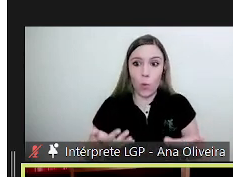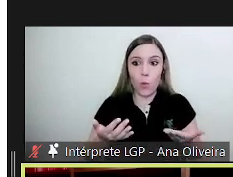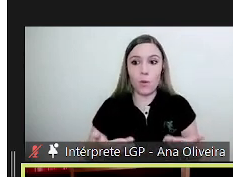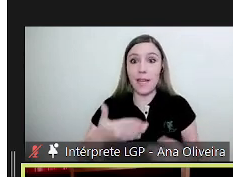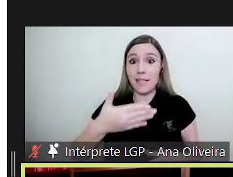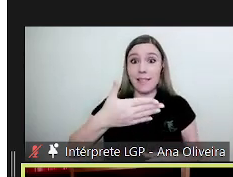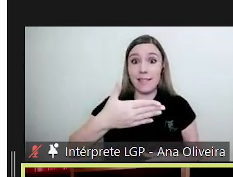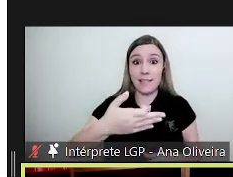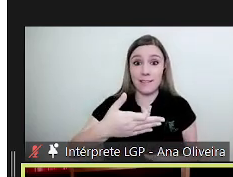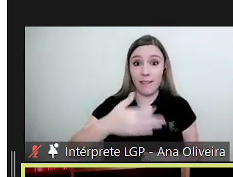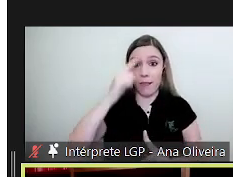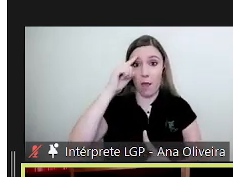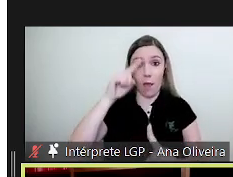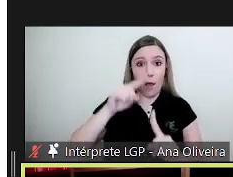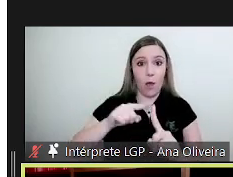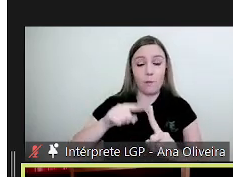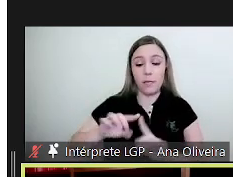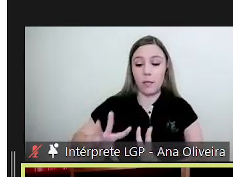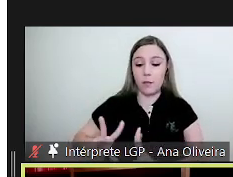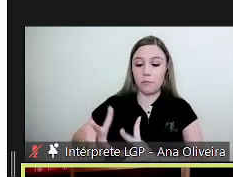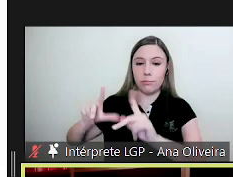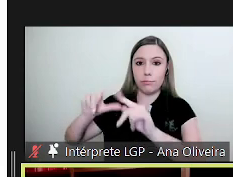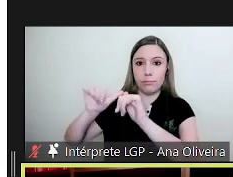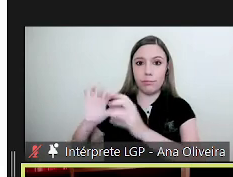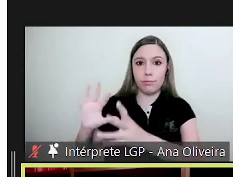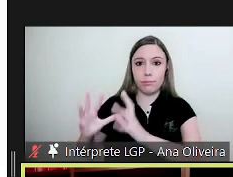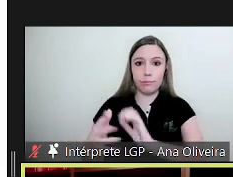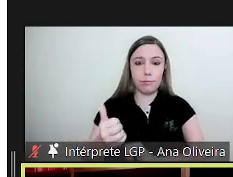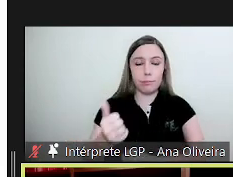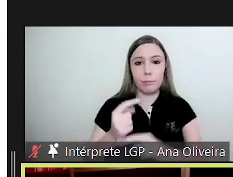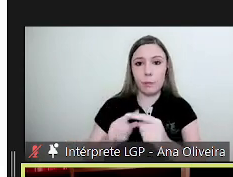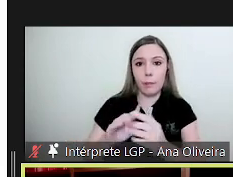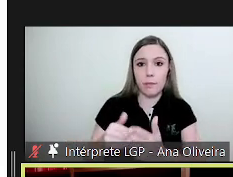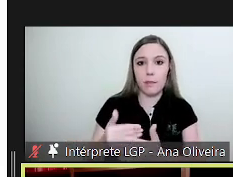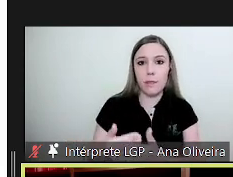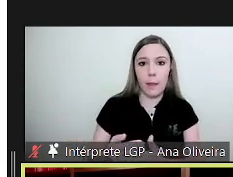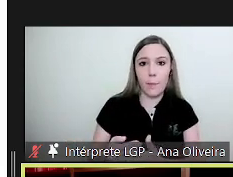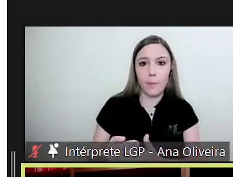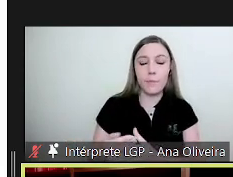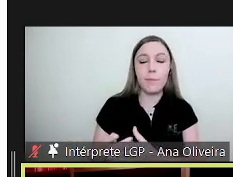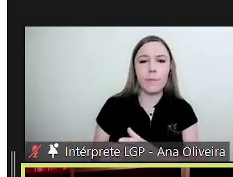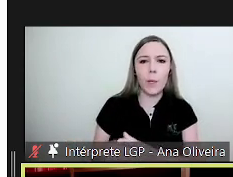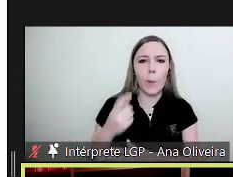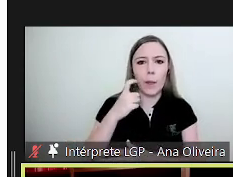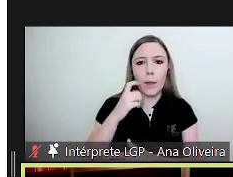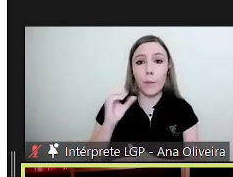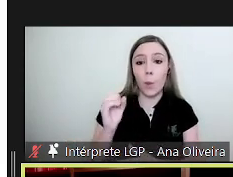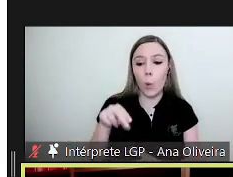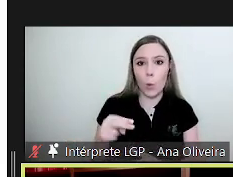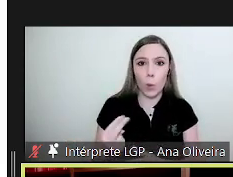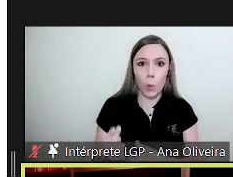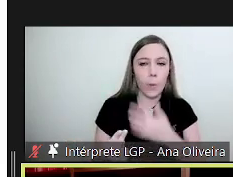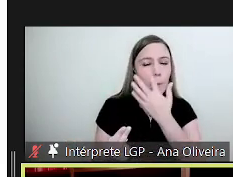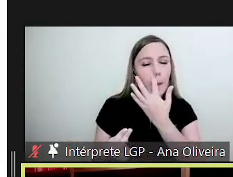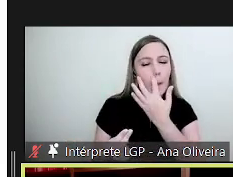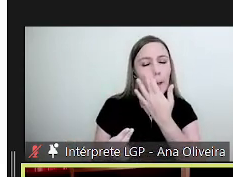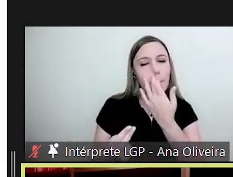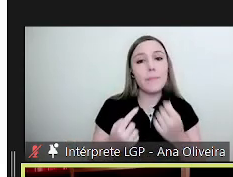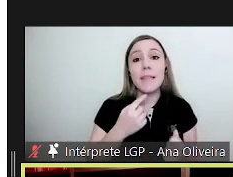17 Objetivos de Desenvolvimento Sustentável das Nações Unidas, dizer, na verdade,